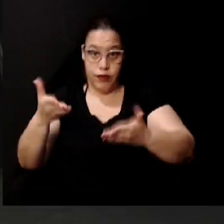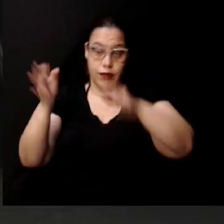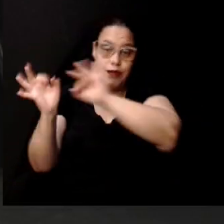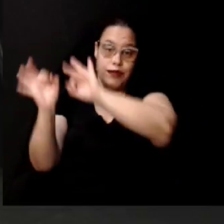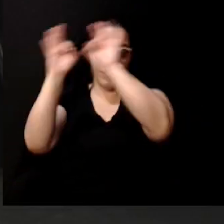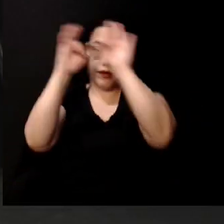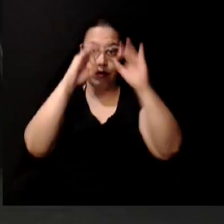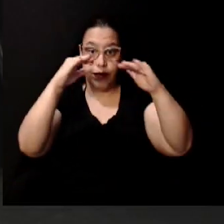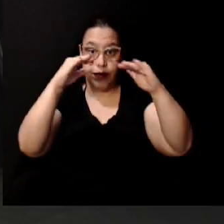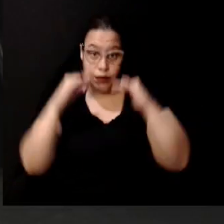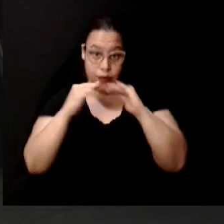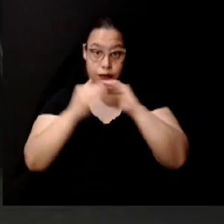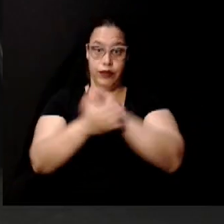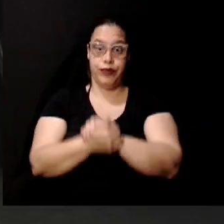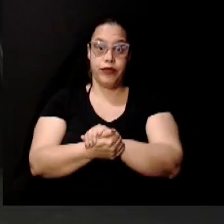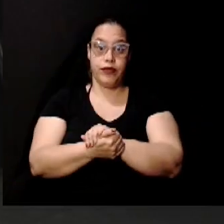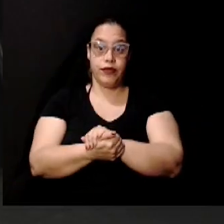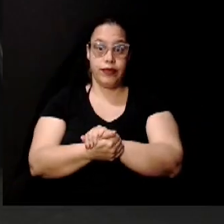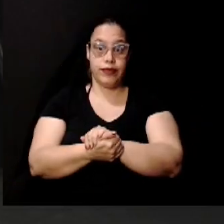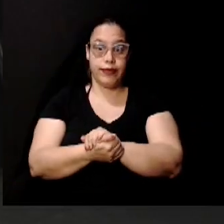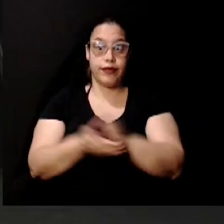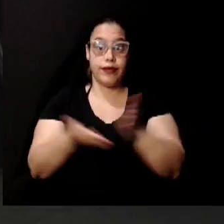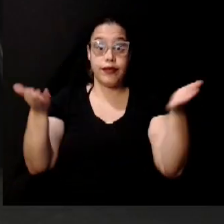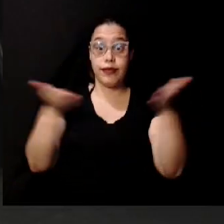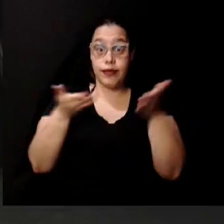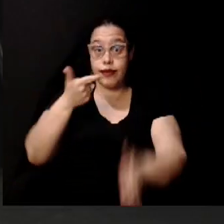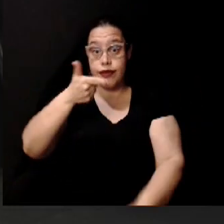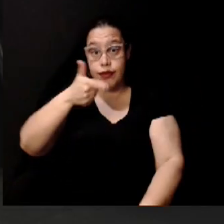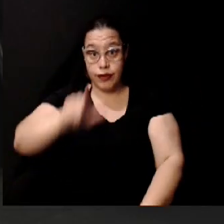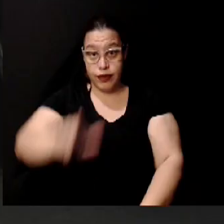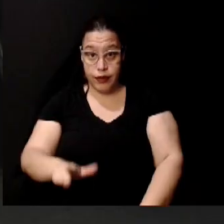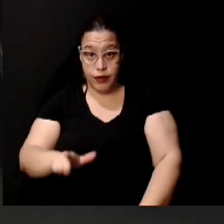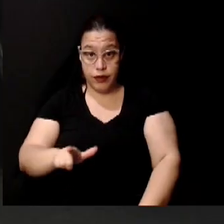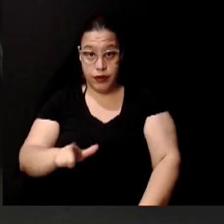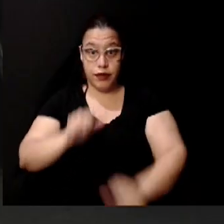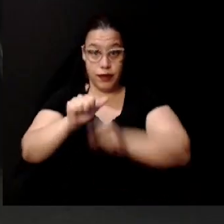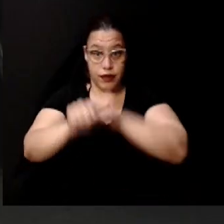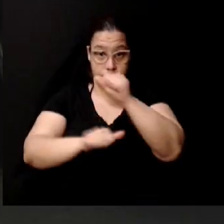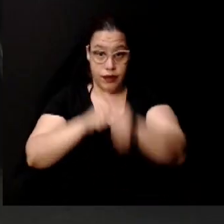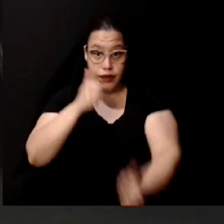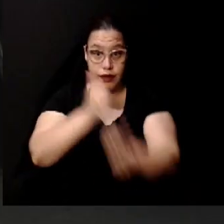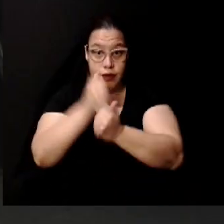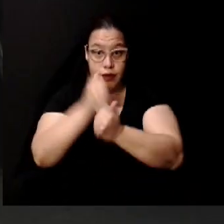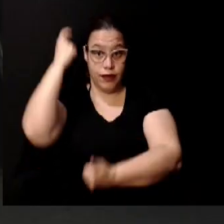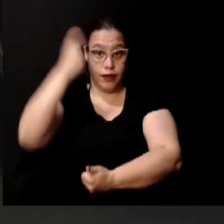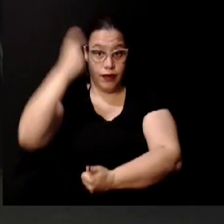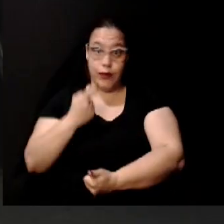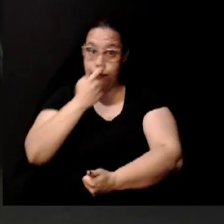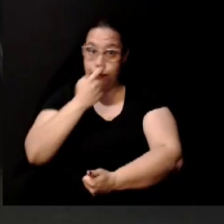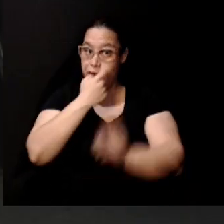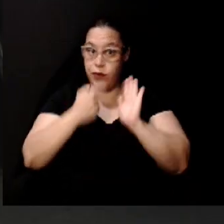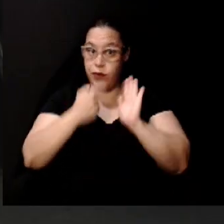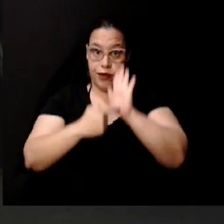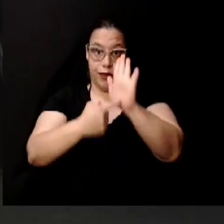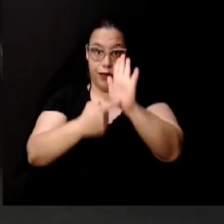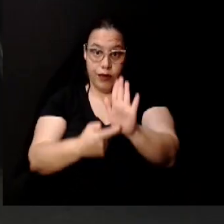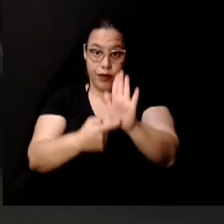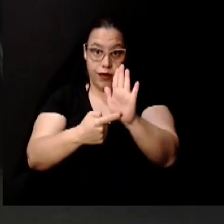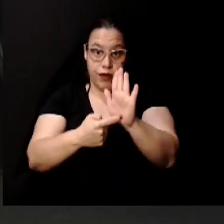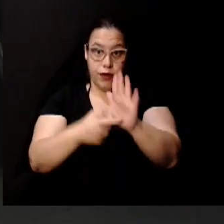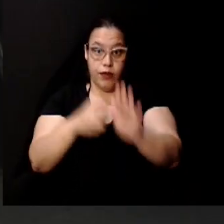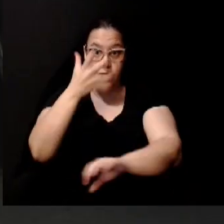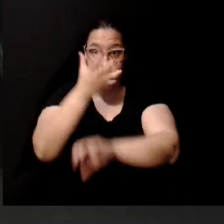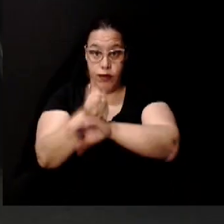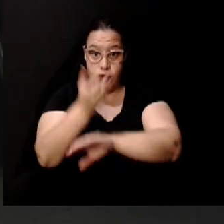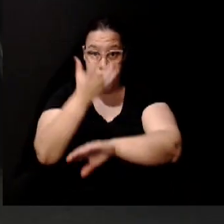sua audiência. Hoje, novamente, estou substituindo a Mina Abreu, que é a apresentadora aqui do podcast, e ela